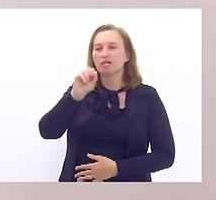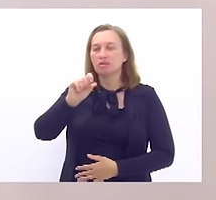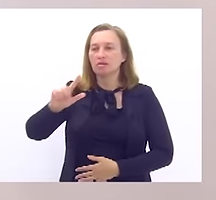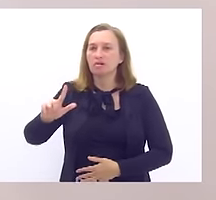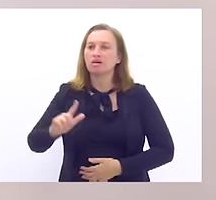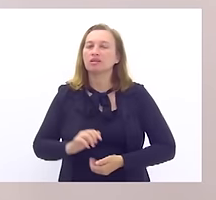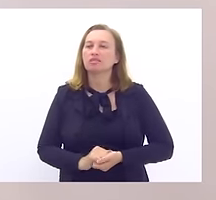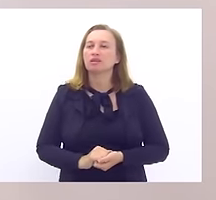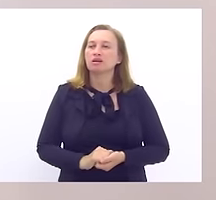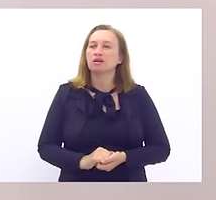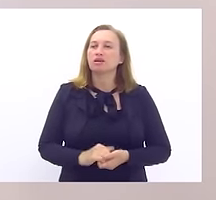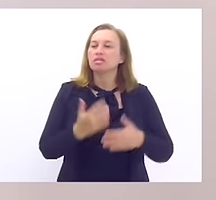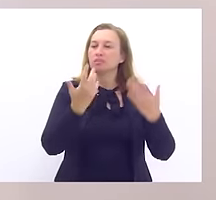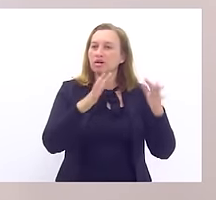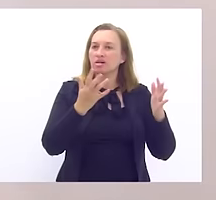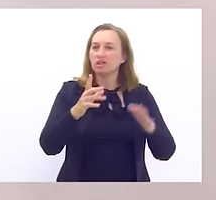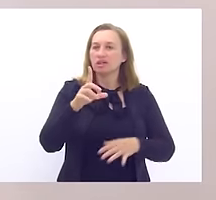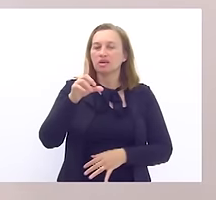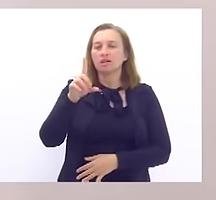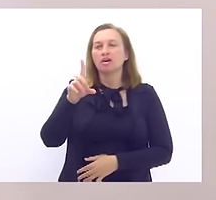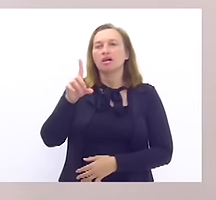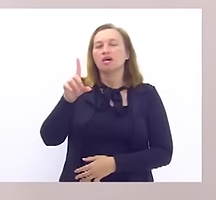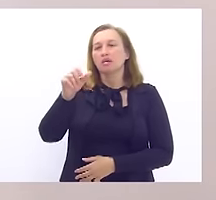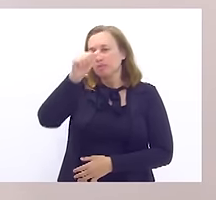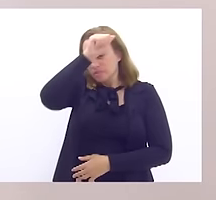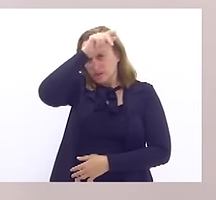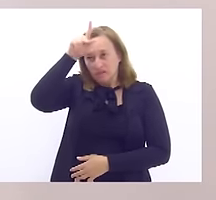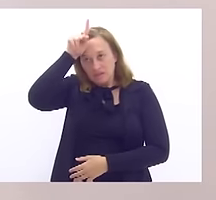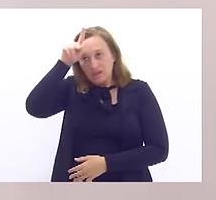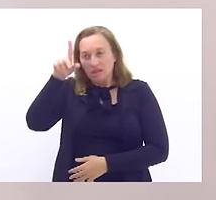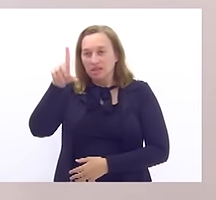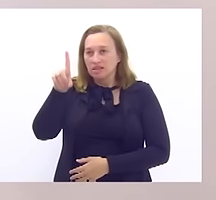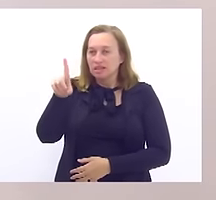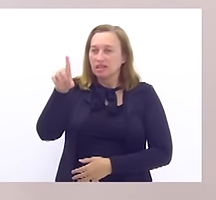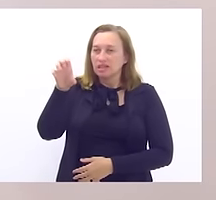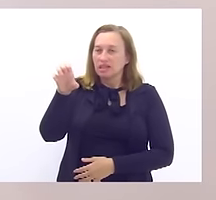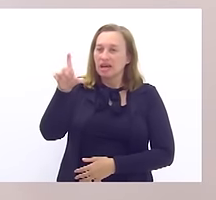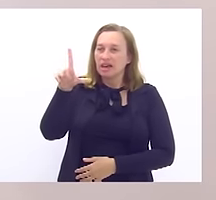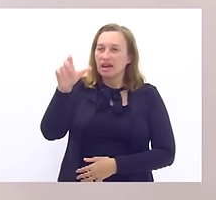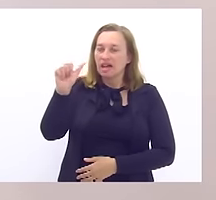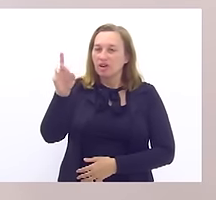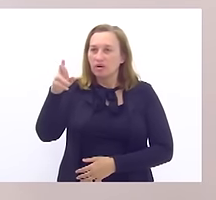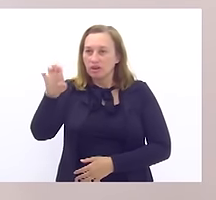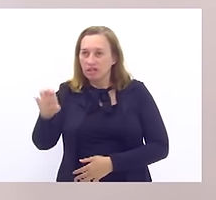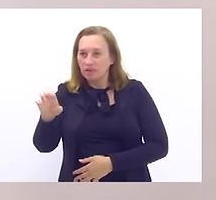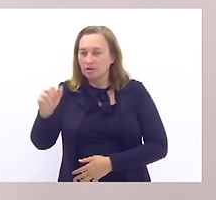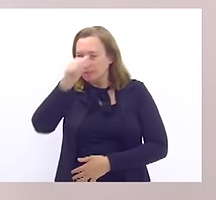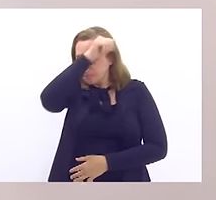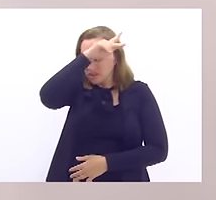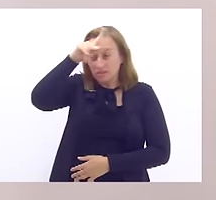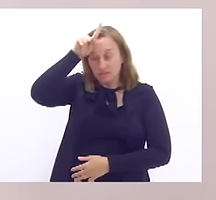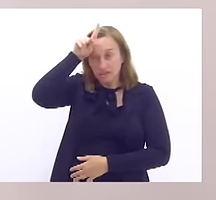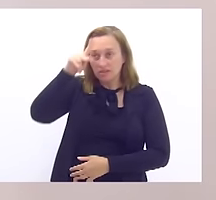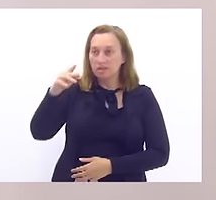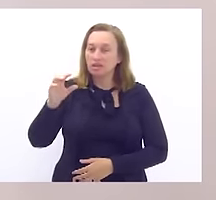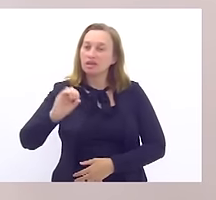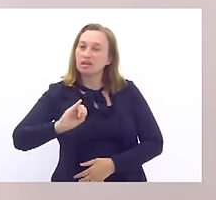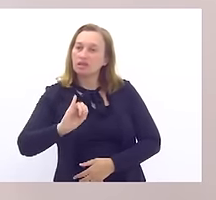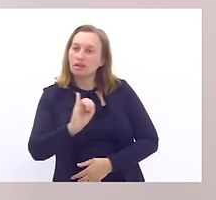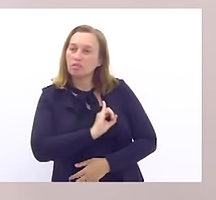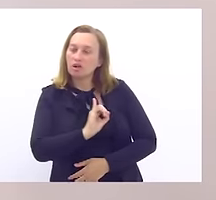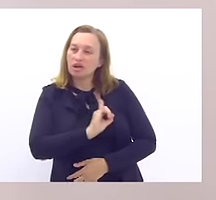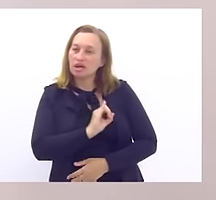elogio público ao prefeito de laroli no município de Itaboraí simplesmente o prefeito delaroli proibiu essa covardia com as pessoas